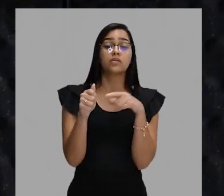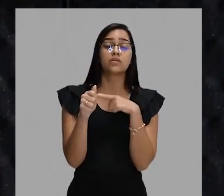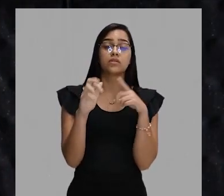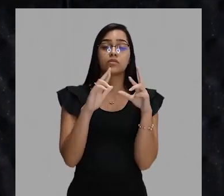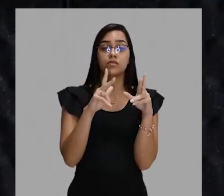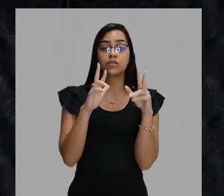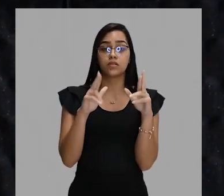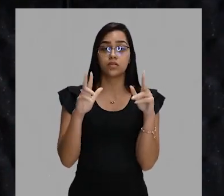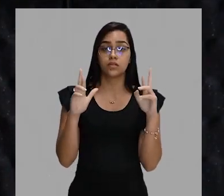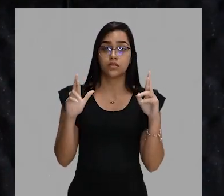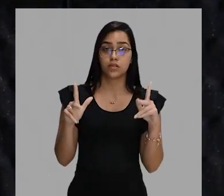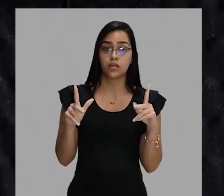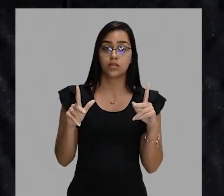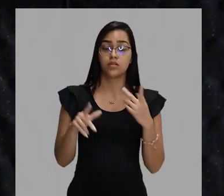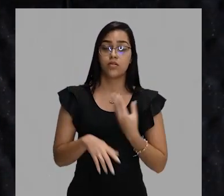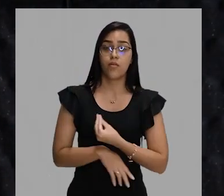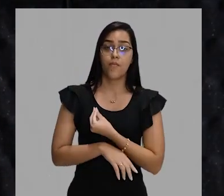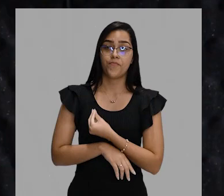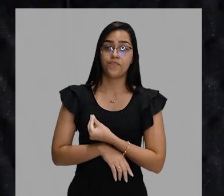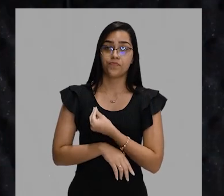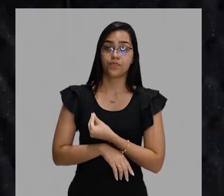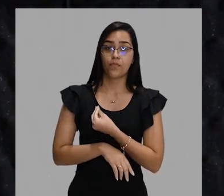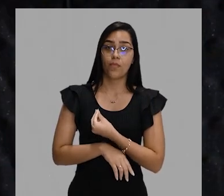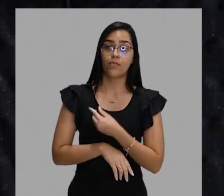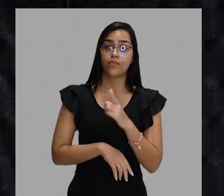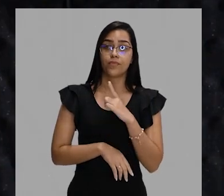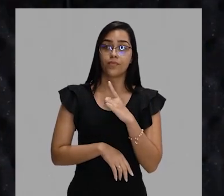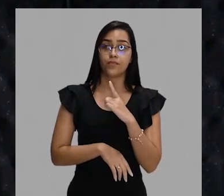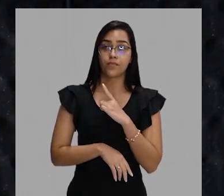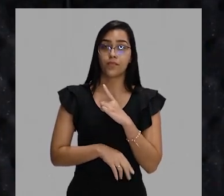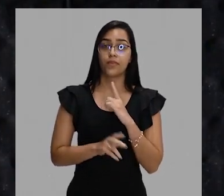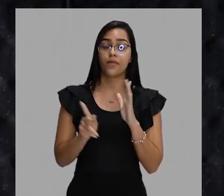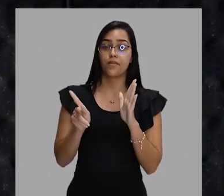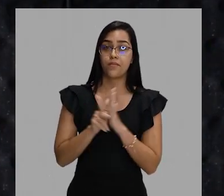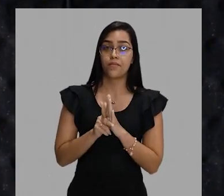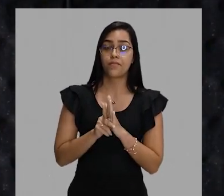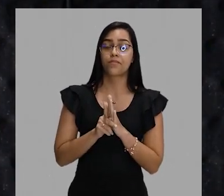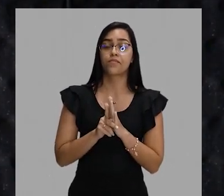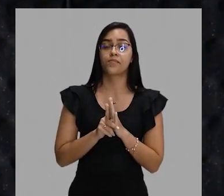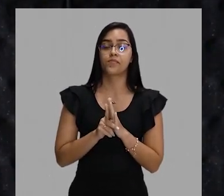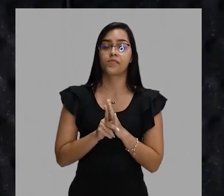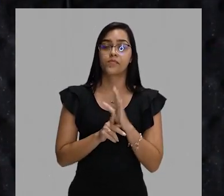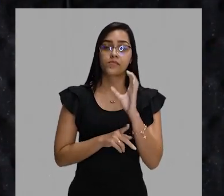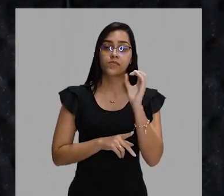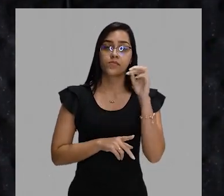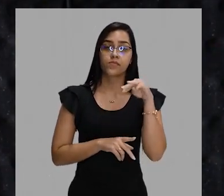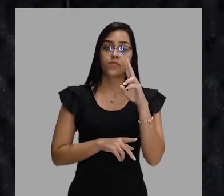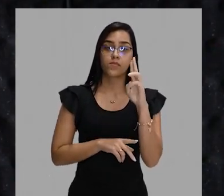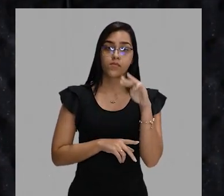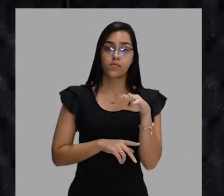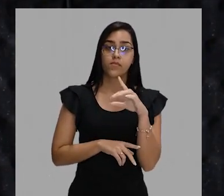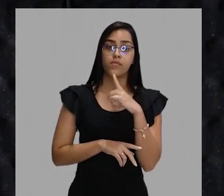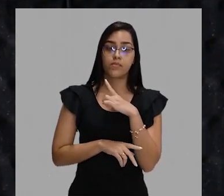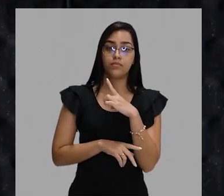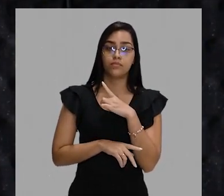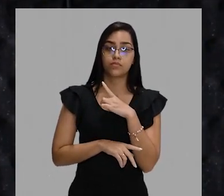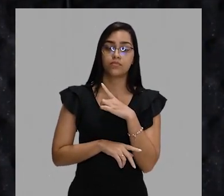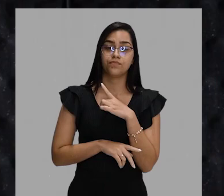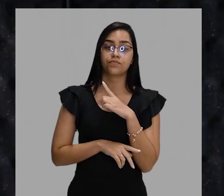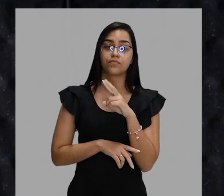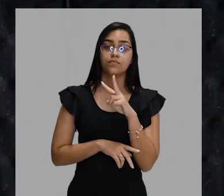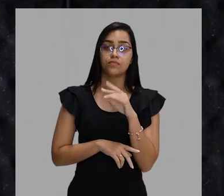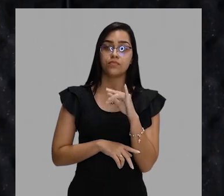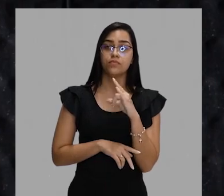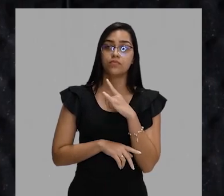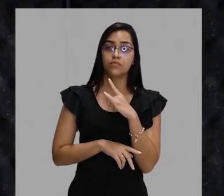essa diversidade de seres vivos tem um ancestral comum. E se eles possuem um ancestral comum, se